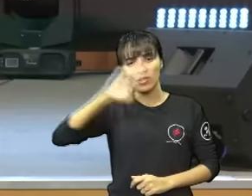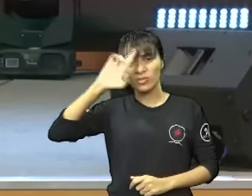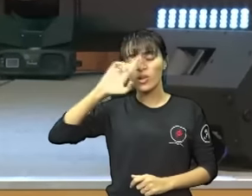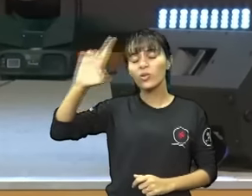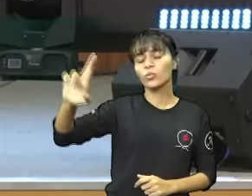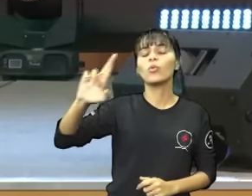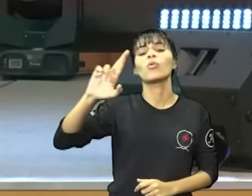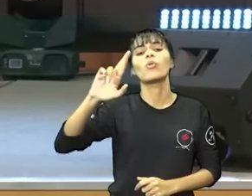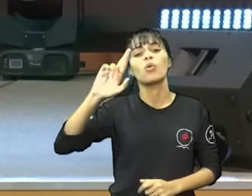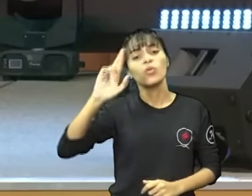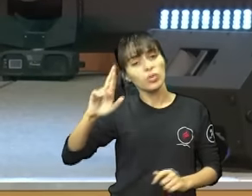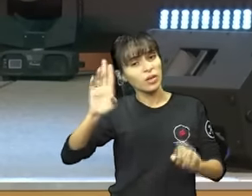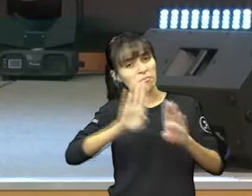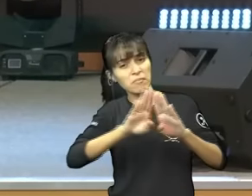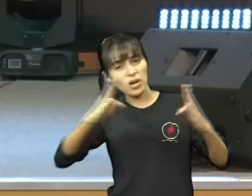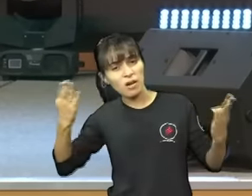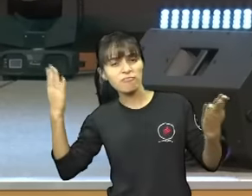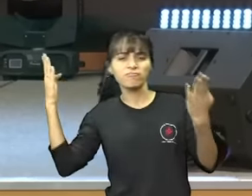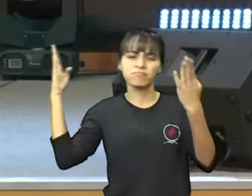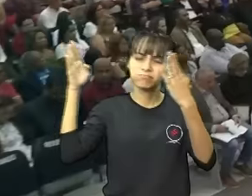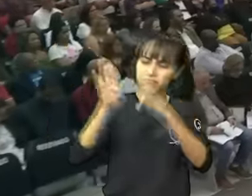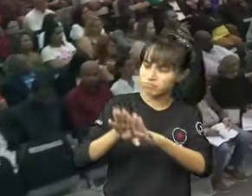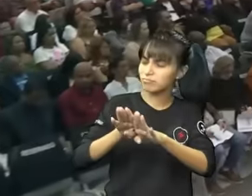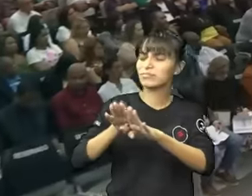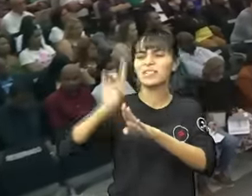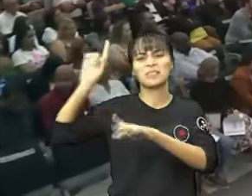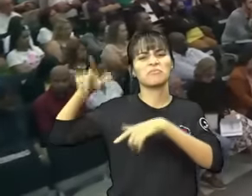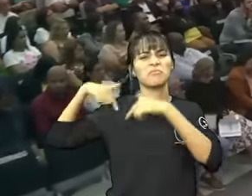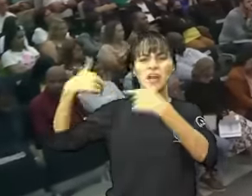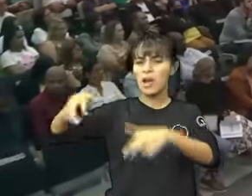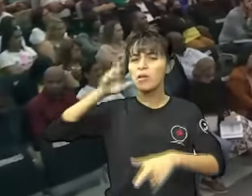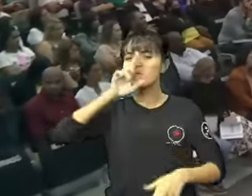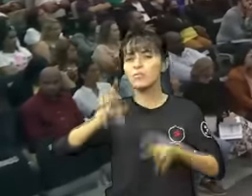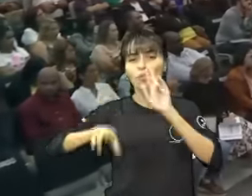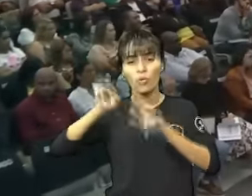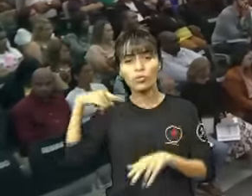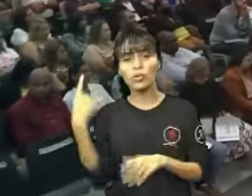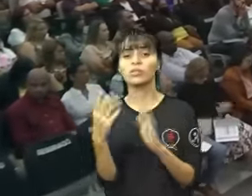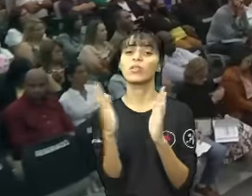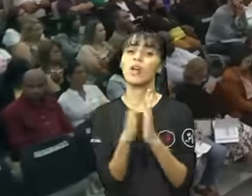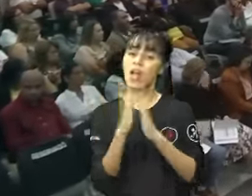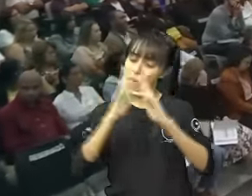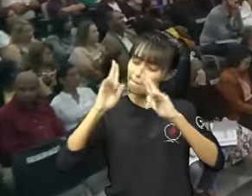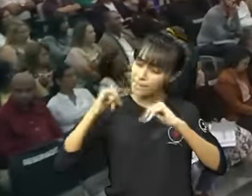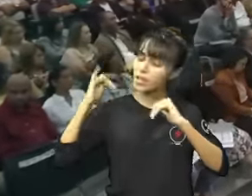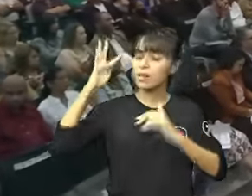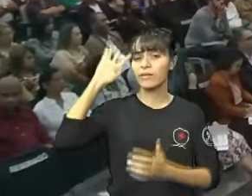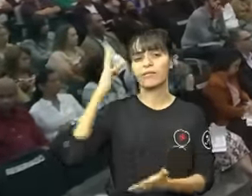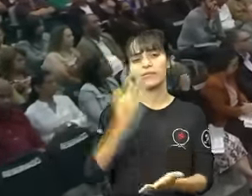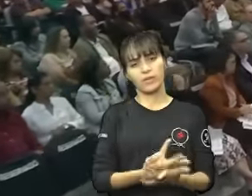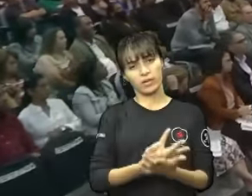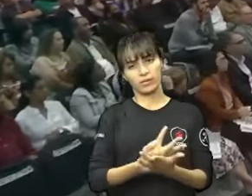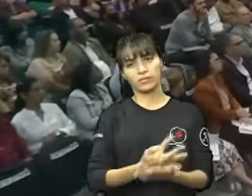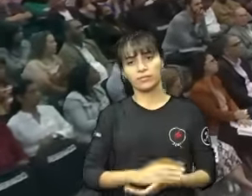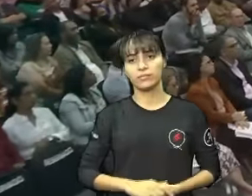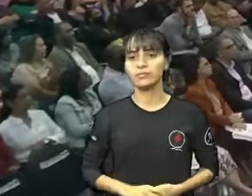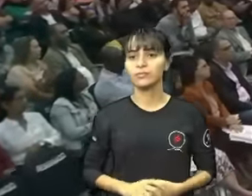um Deus que abre portas que fecha a porta e responde a nossa oração é pela fé